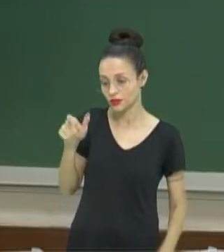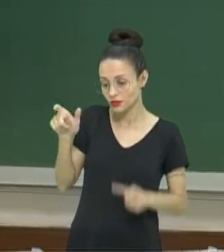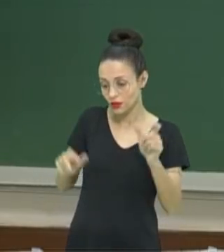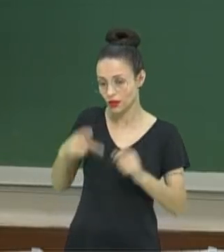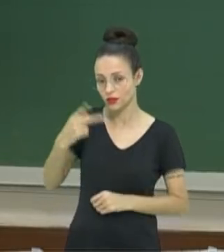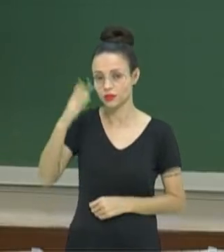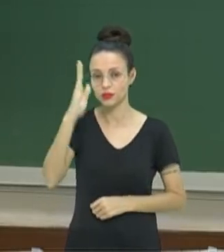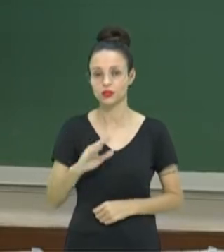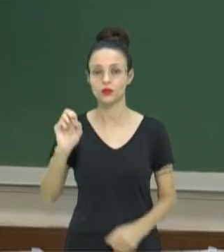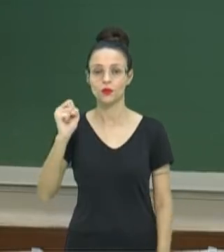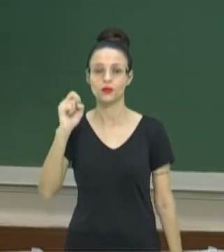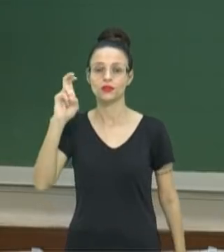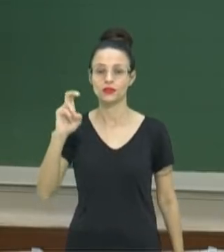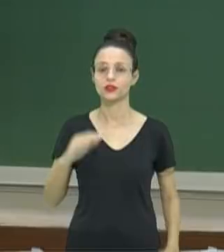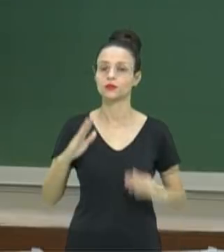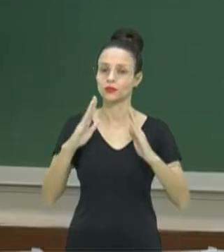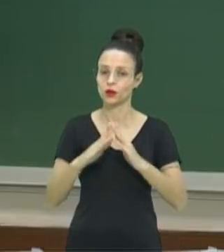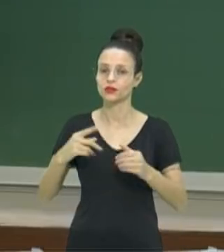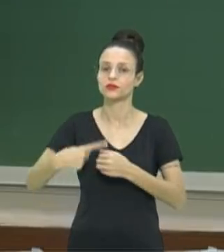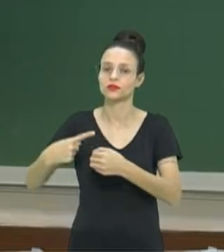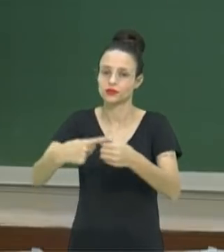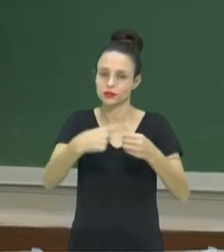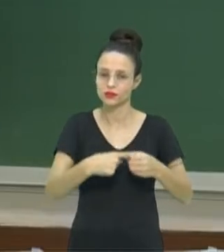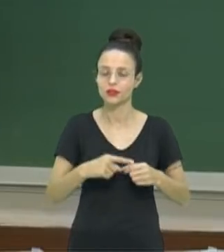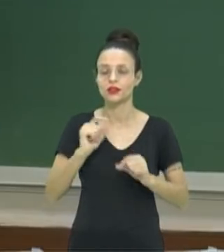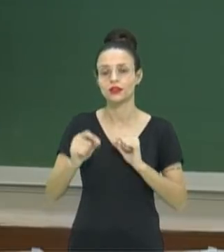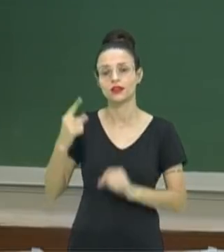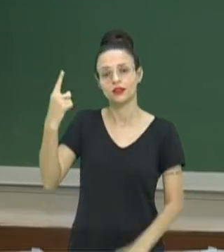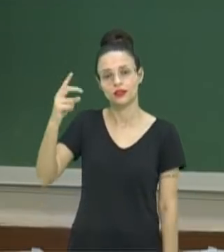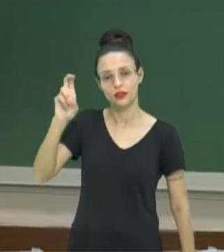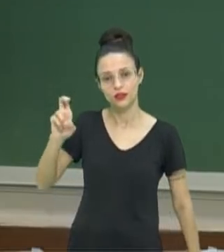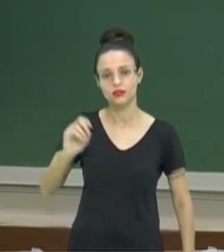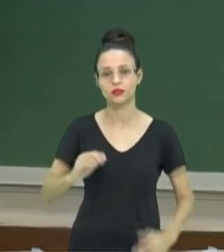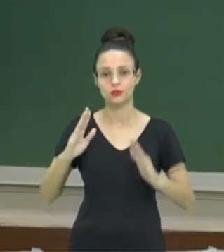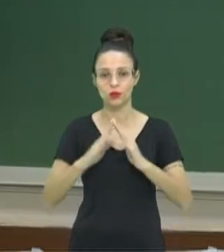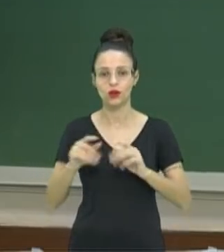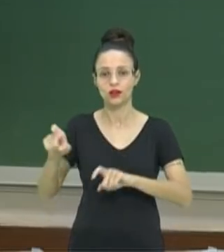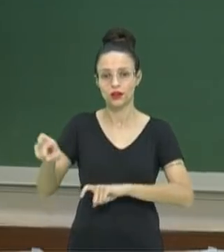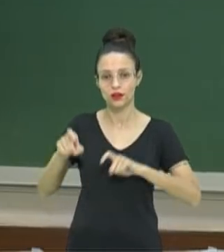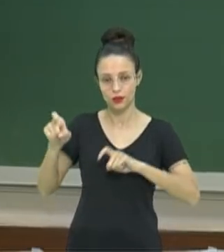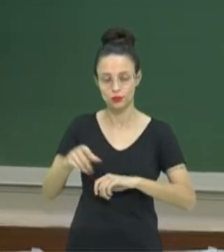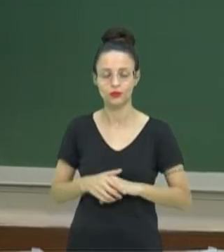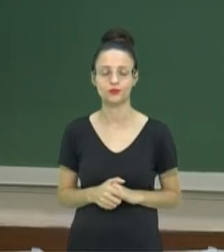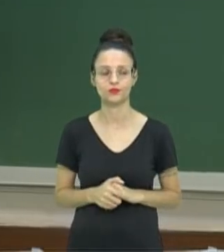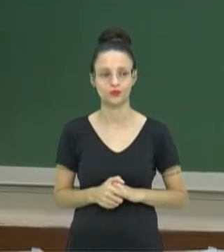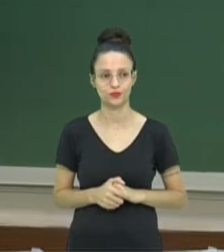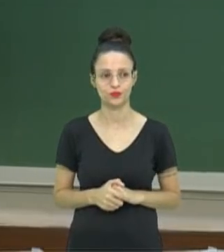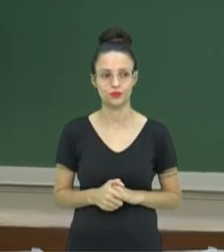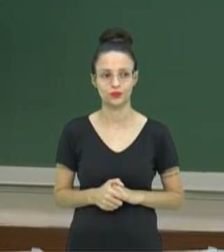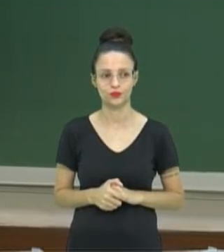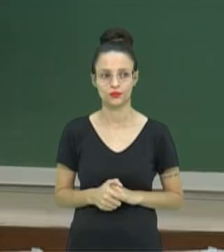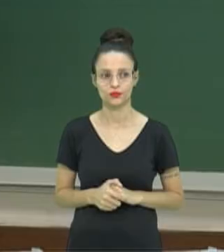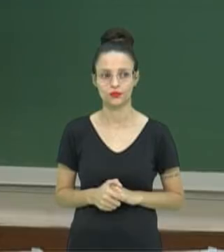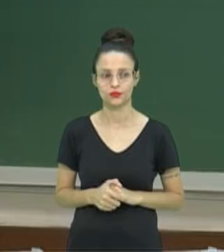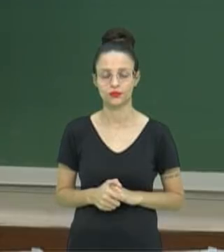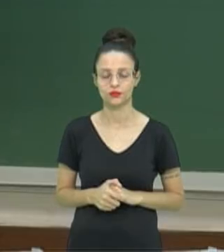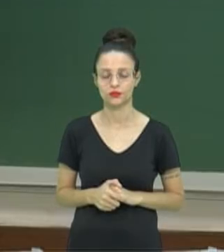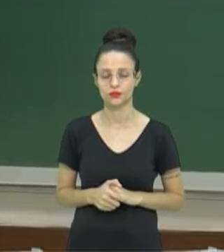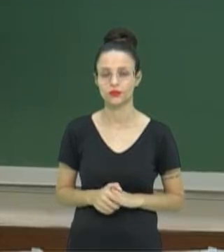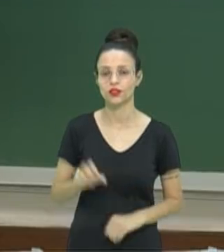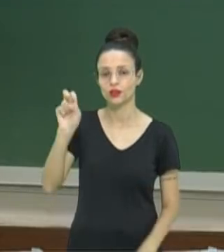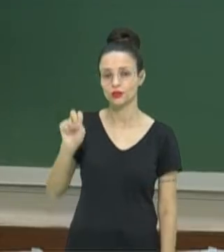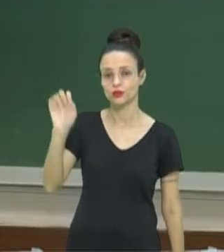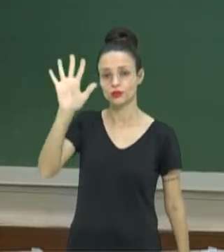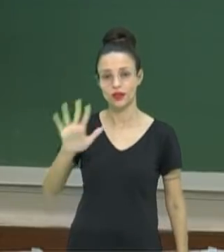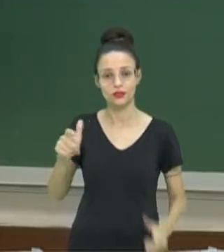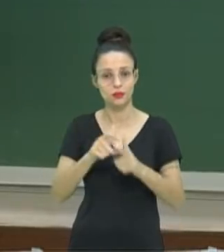Brasil, 85 moram em cidades e 15 moram no campo, moram na área rural, tá? No Sudeste é